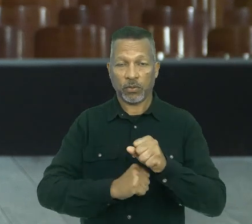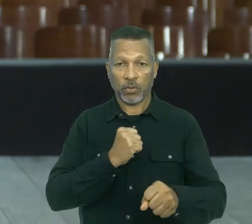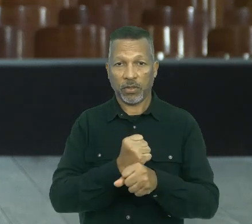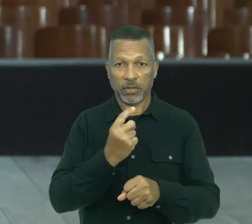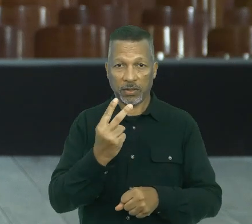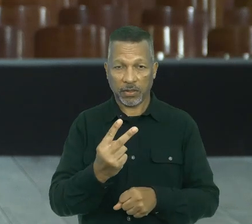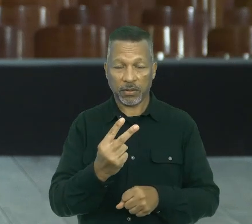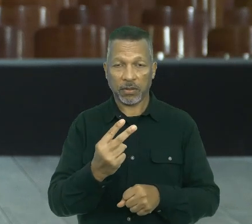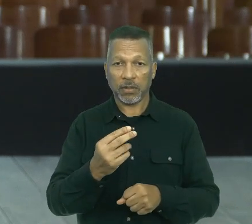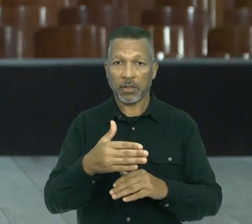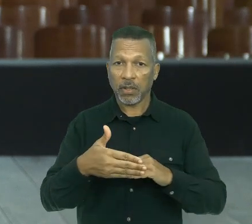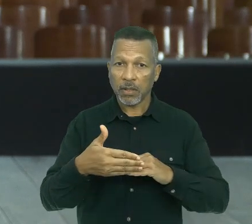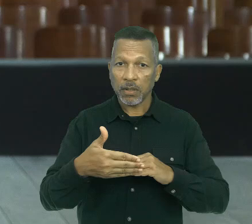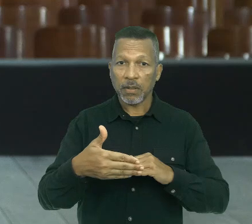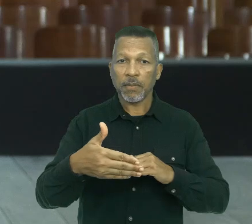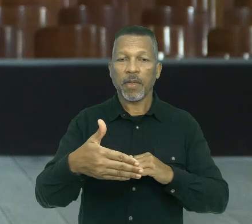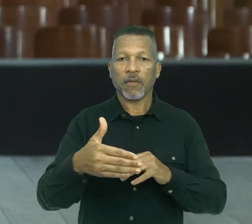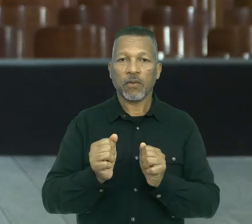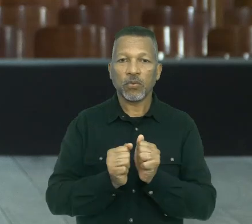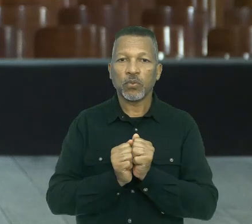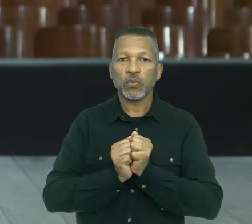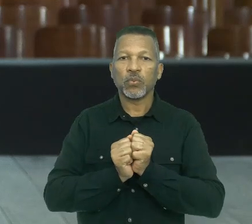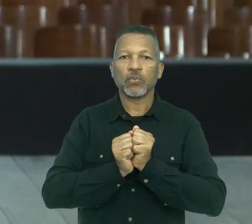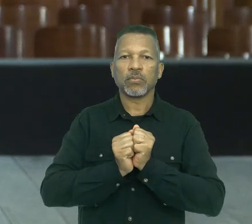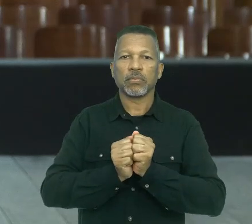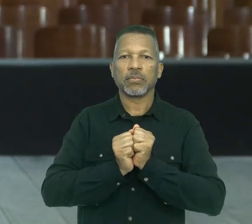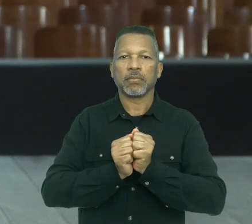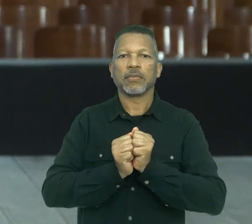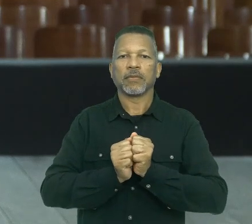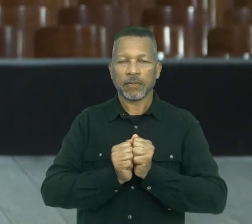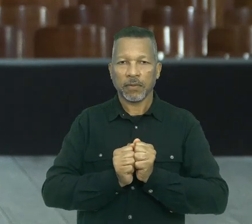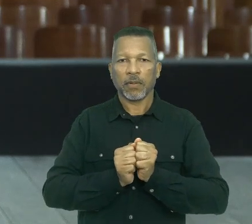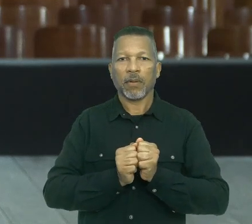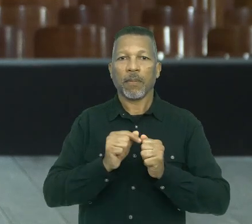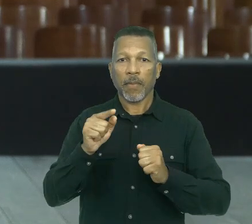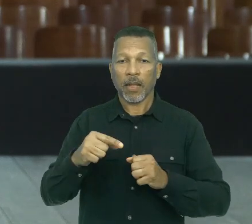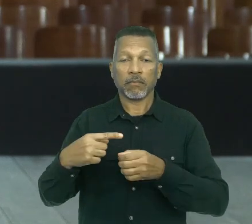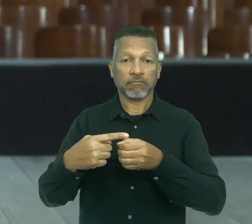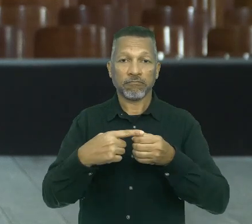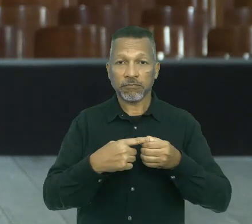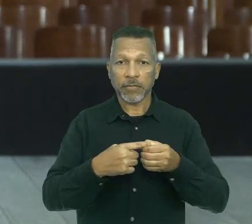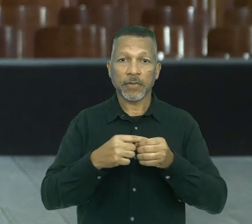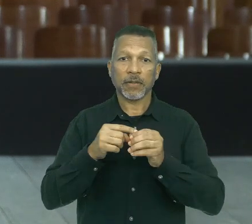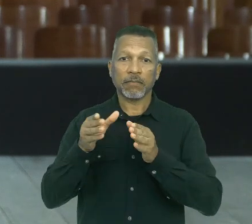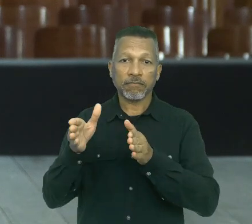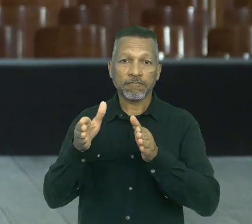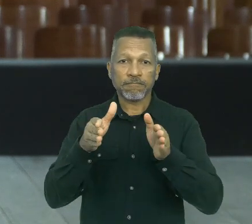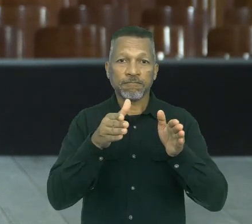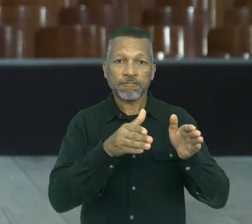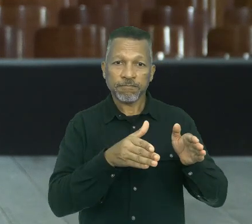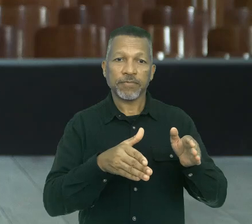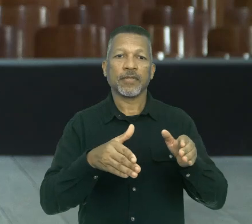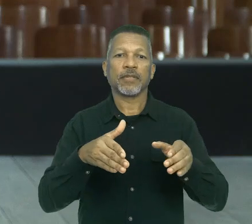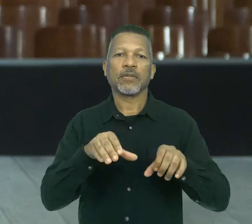desde então eu comecei a acompanhá-la pela cidade, para as suas aulinhas de